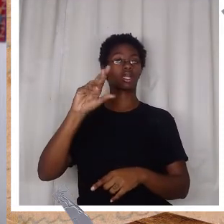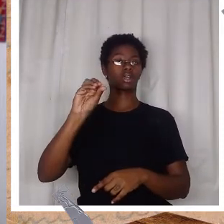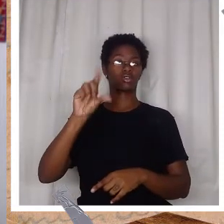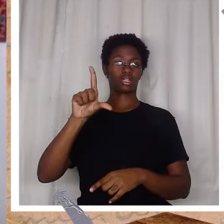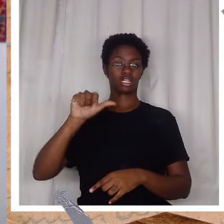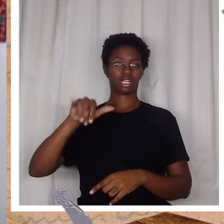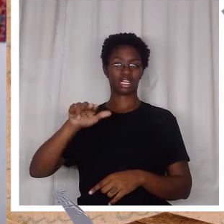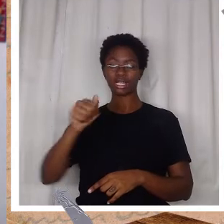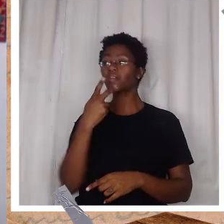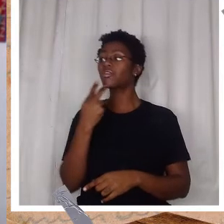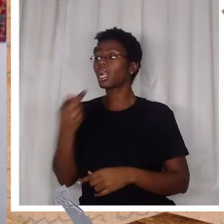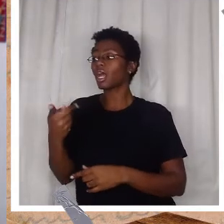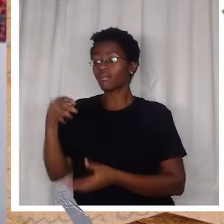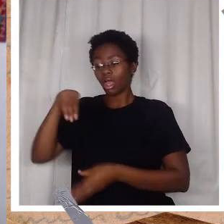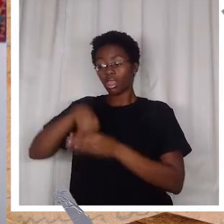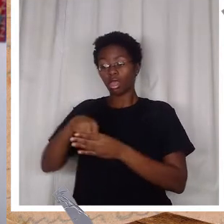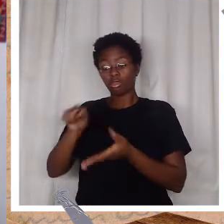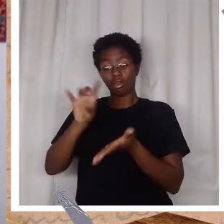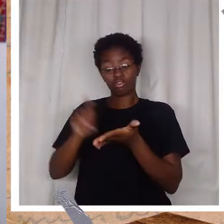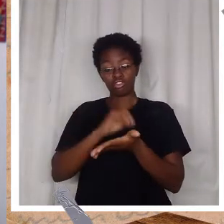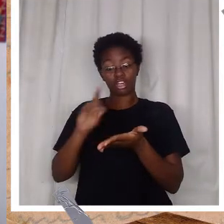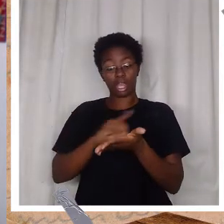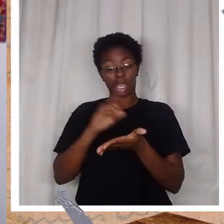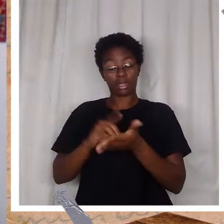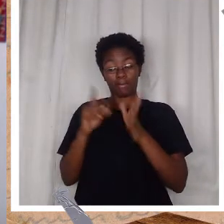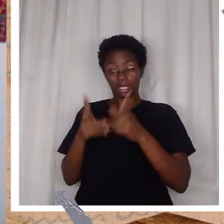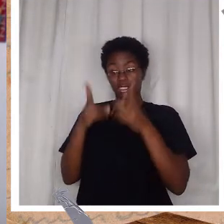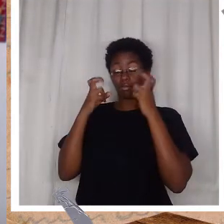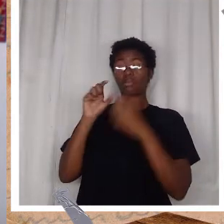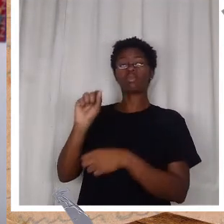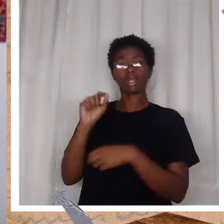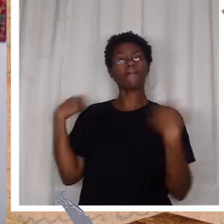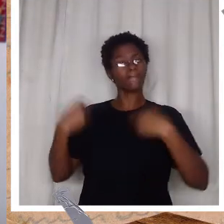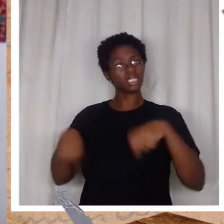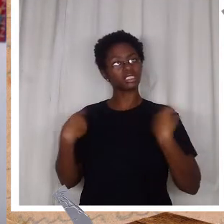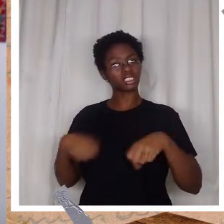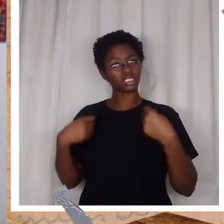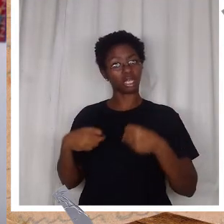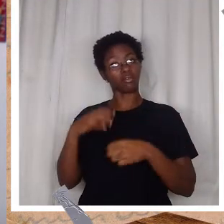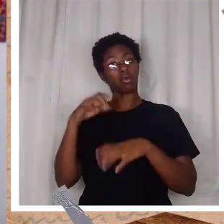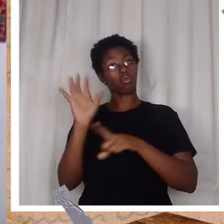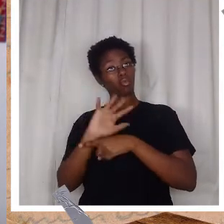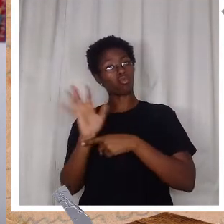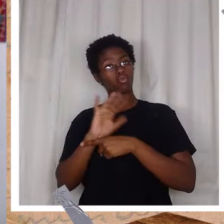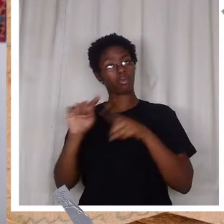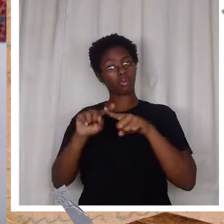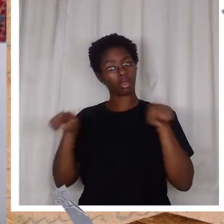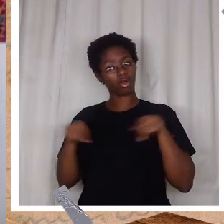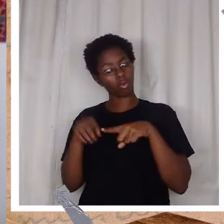diário, eu já entendia que o filme do Quarto Despejo, teria que ser